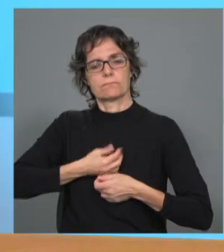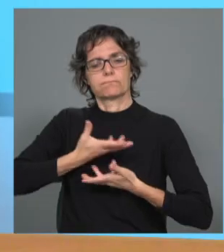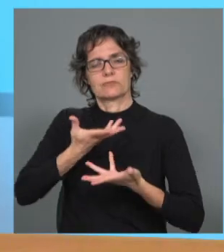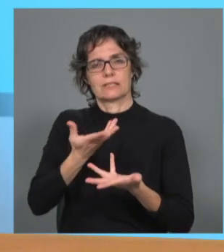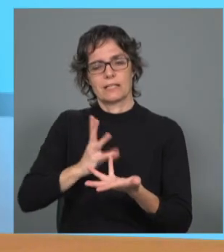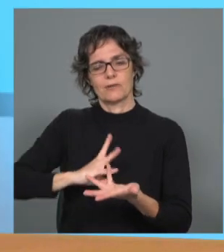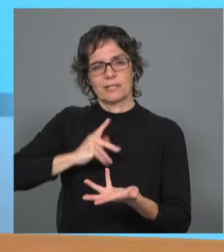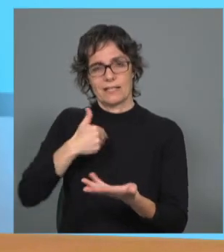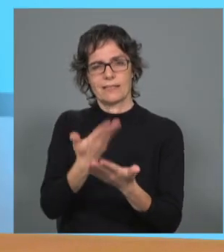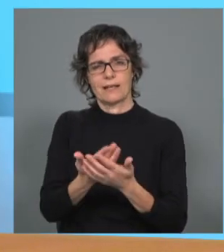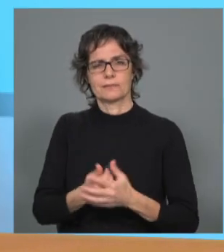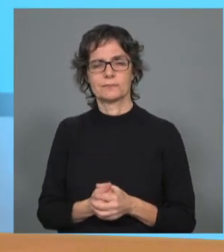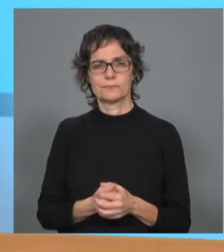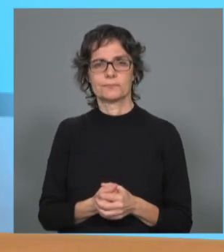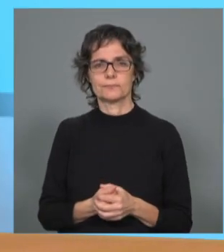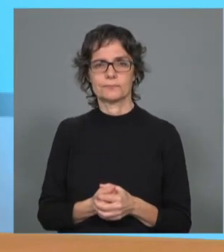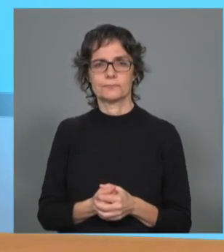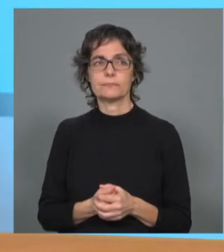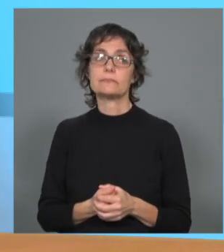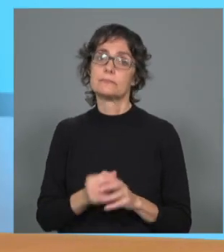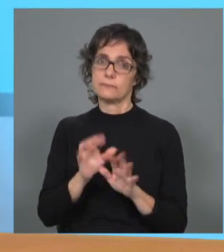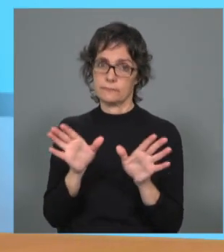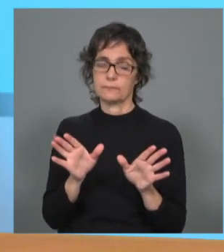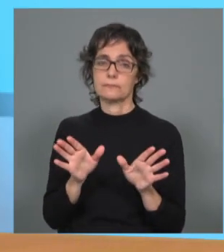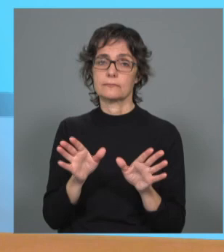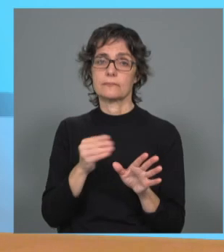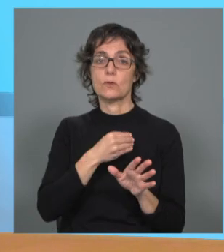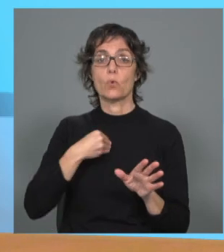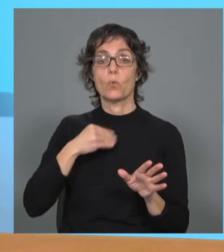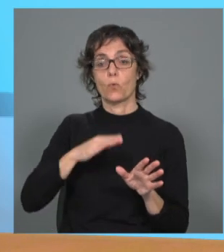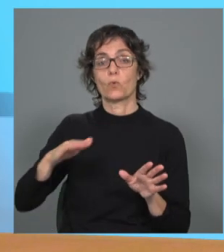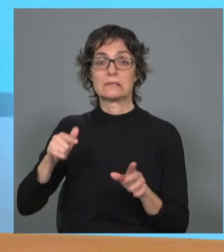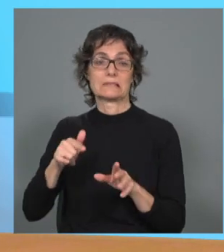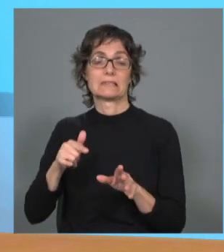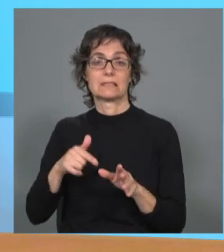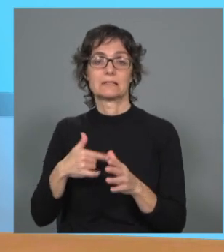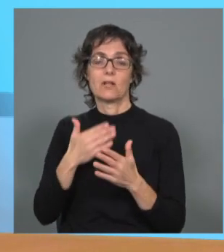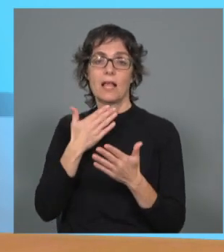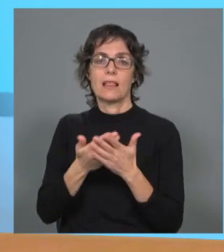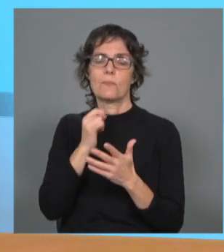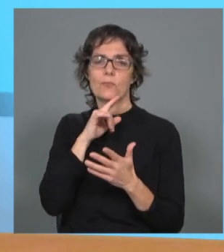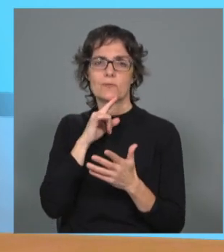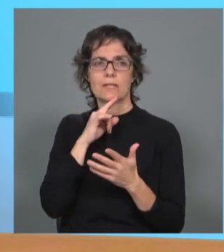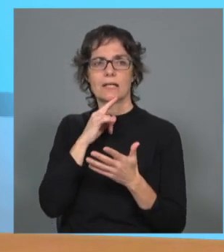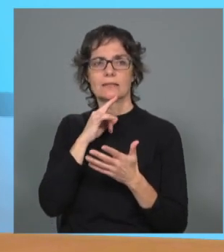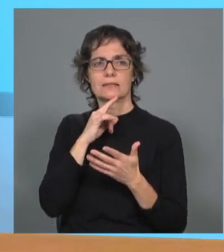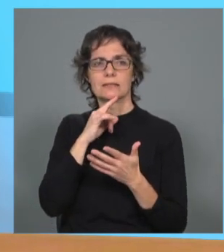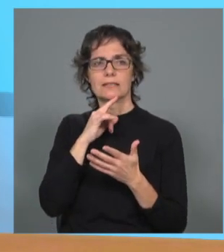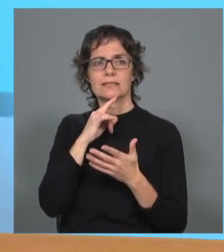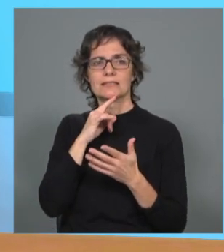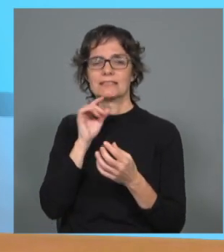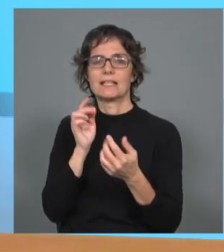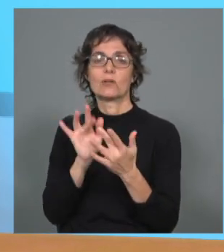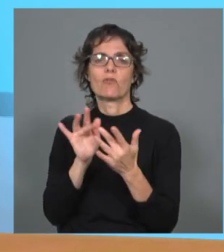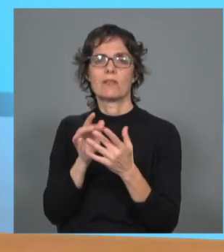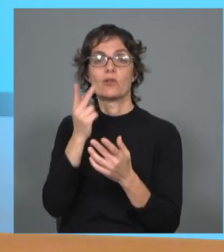Sem dúvida. A medicina proporciona-nos muito isso, porque trabalhamos diretamente com a vida humana, que é sagrada. E,